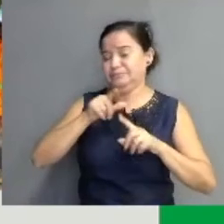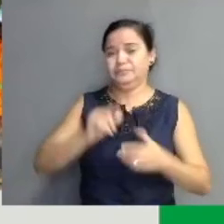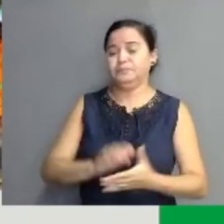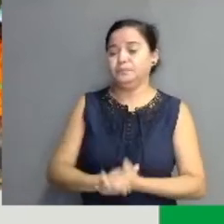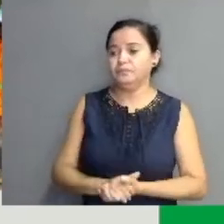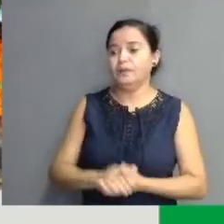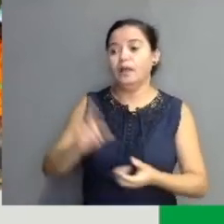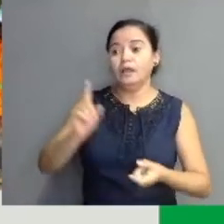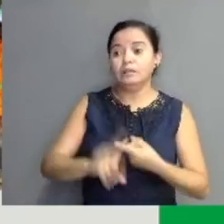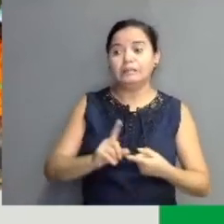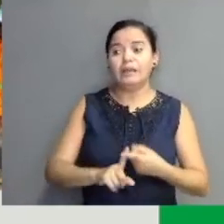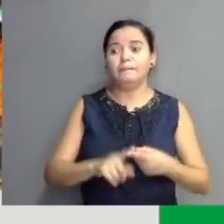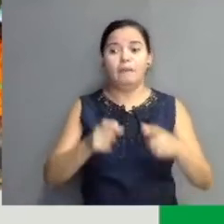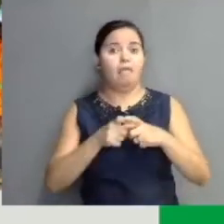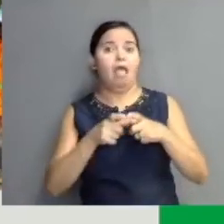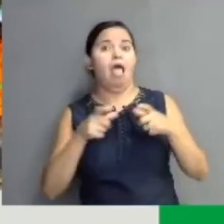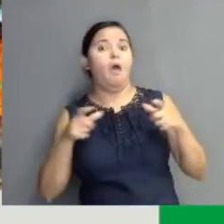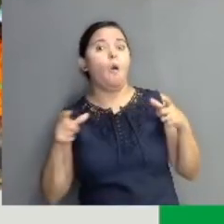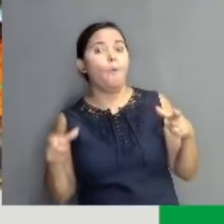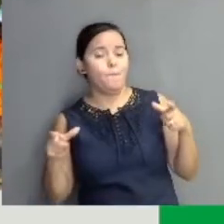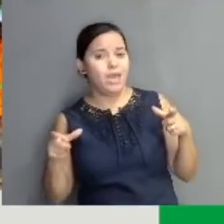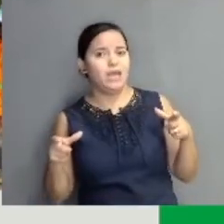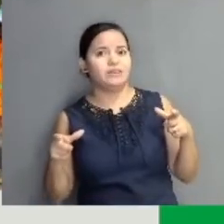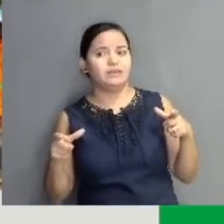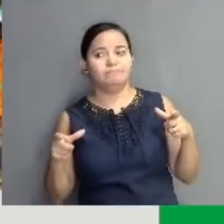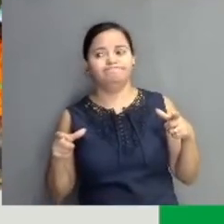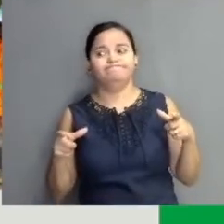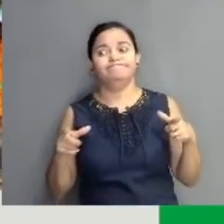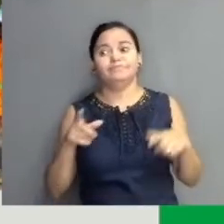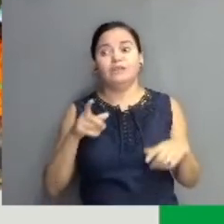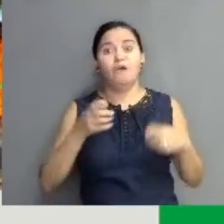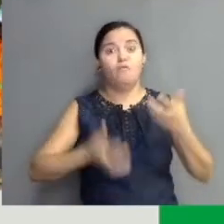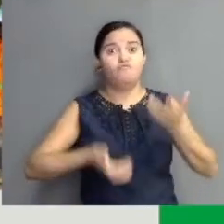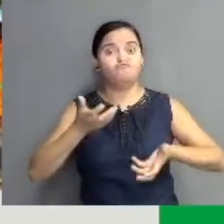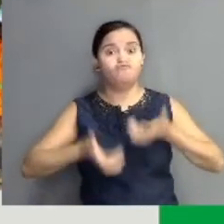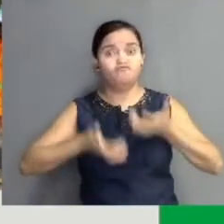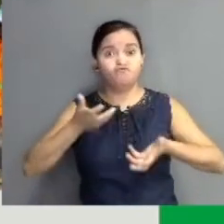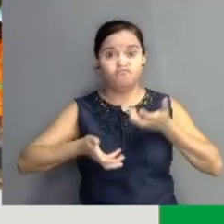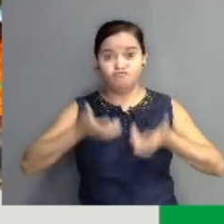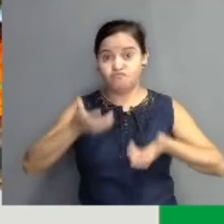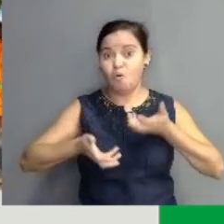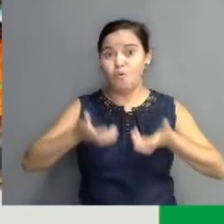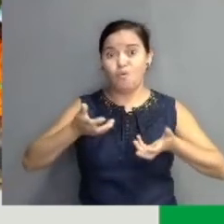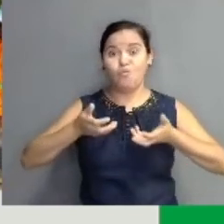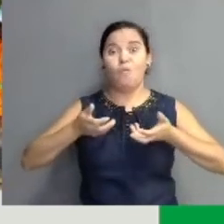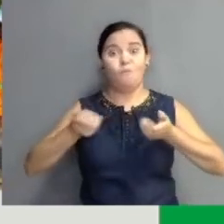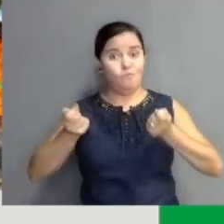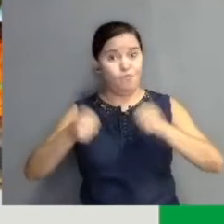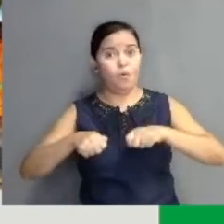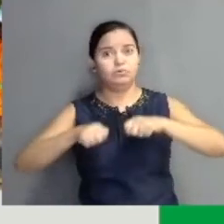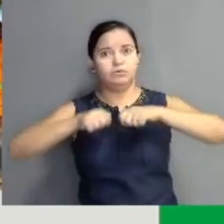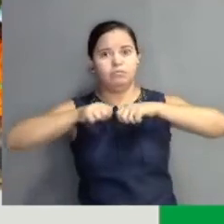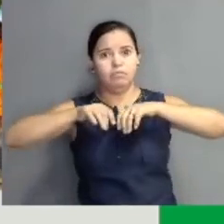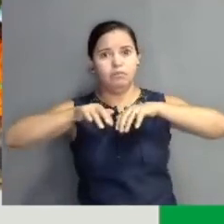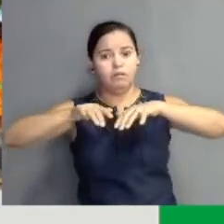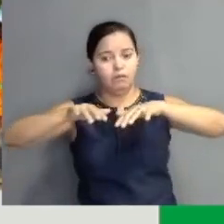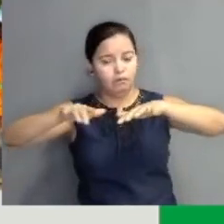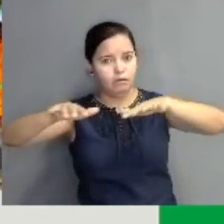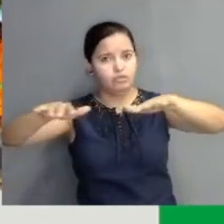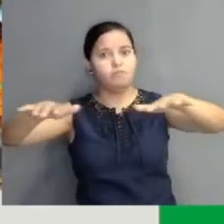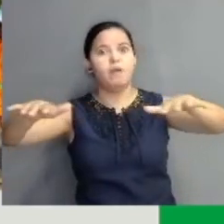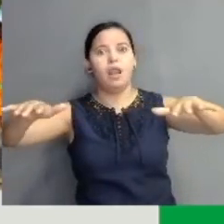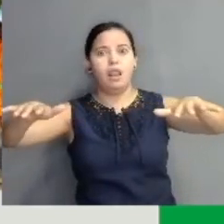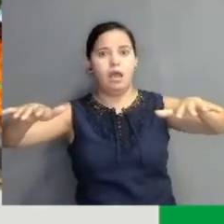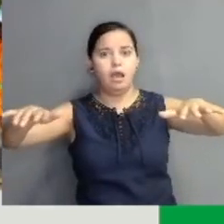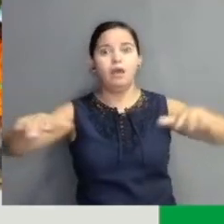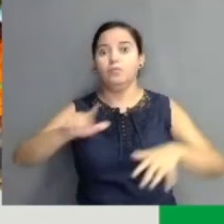do número de incêndios causados pelos gases gerados pelo lixo em decomposição, porque ele vai ter também a produção de gases